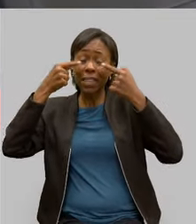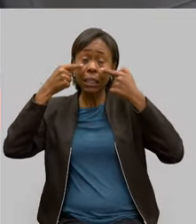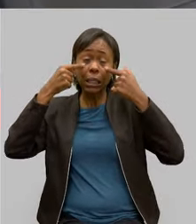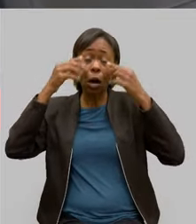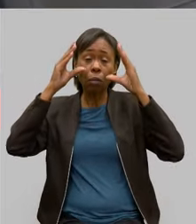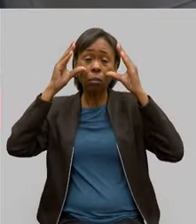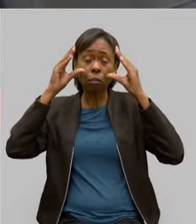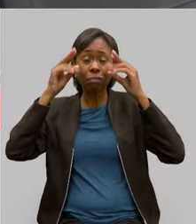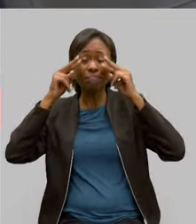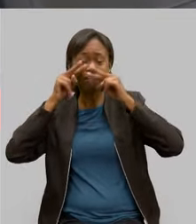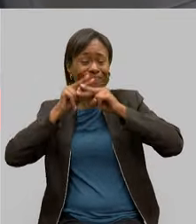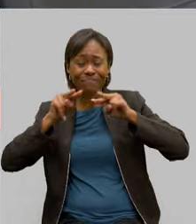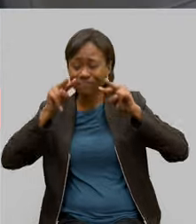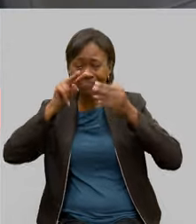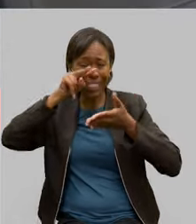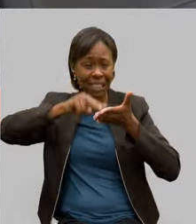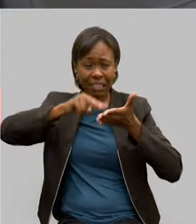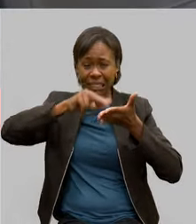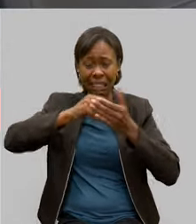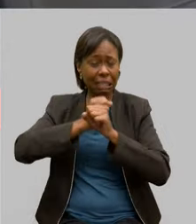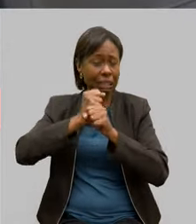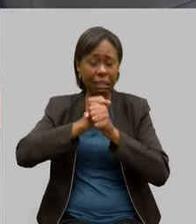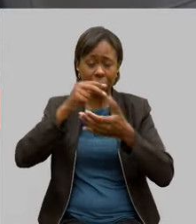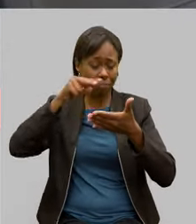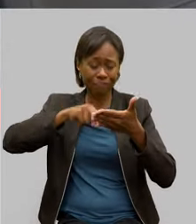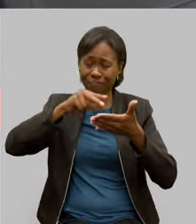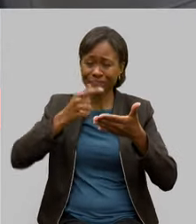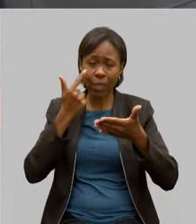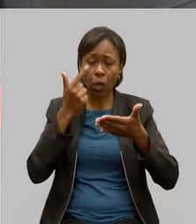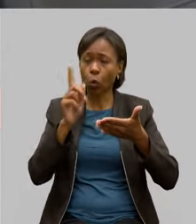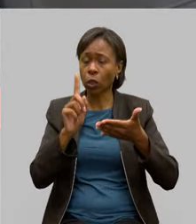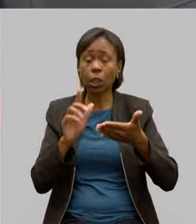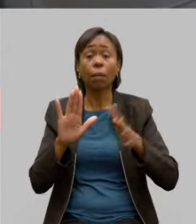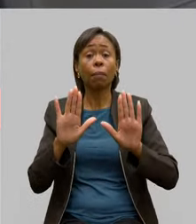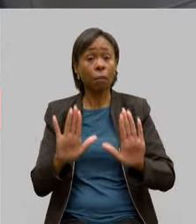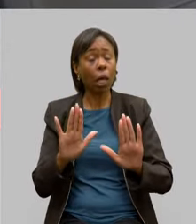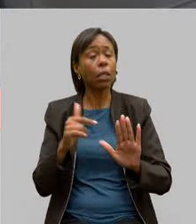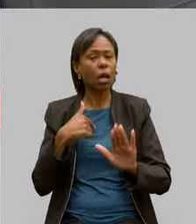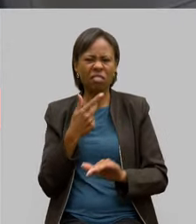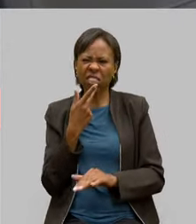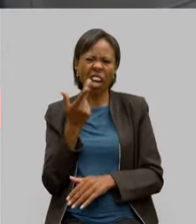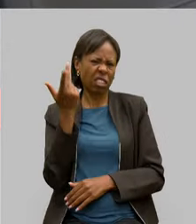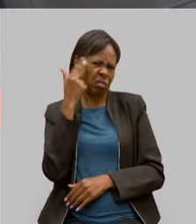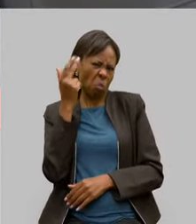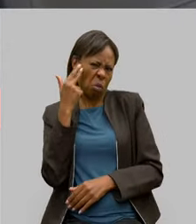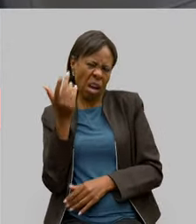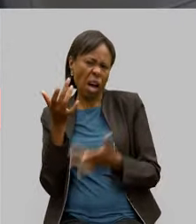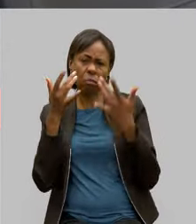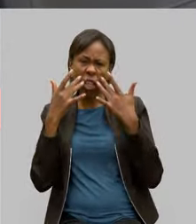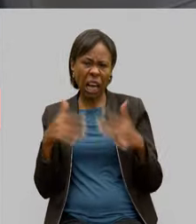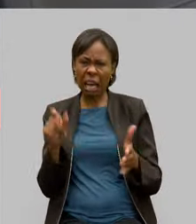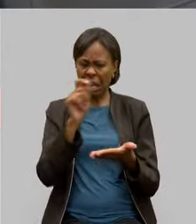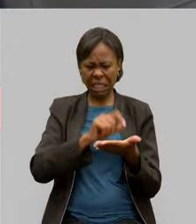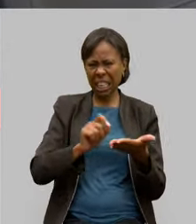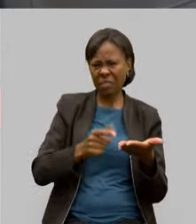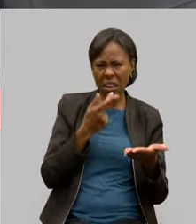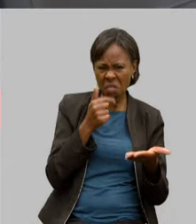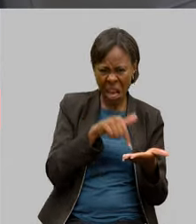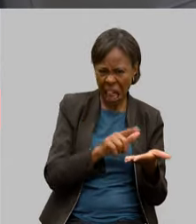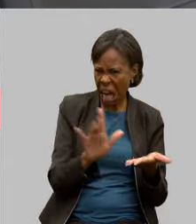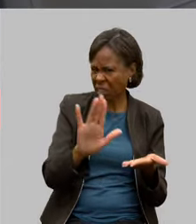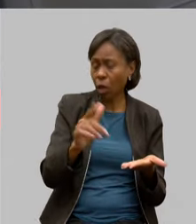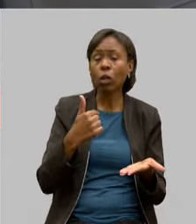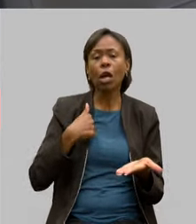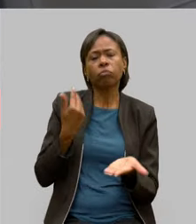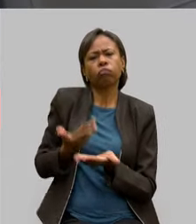um ano que eu não consigo mais ler e eu falo com a naturalidade eu não precisa escrever que que eu vou falar eu tô sempre estudando eu tô